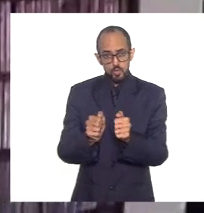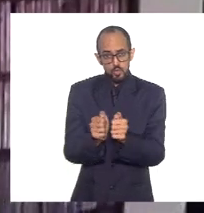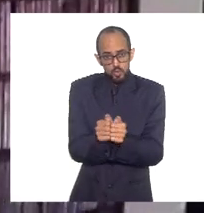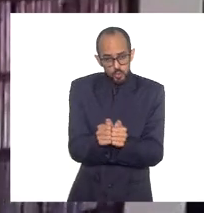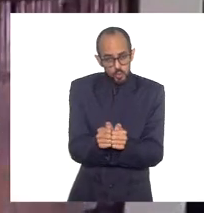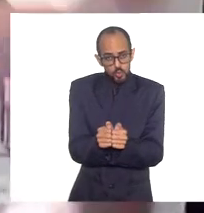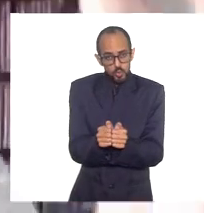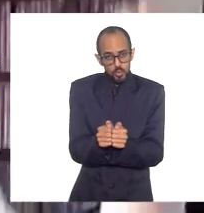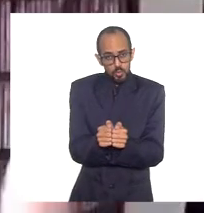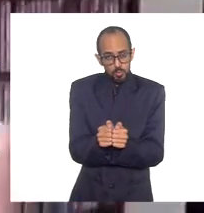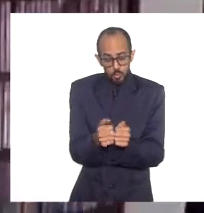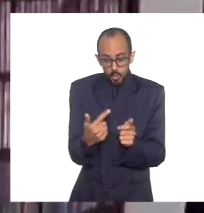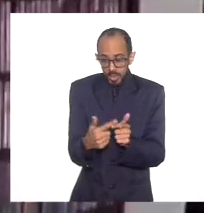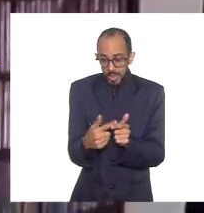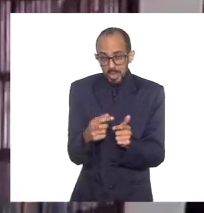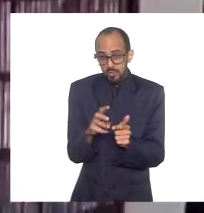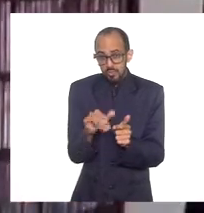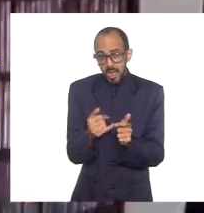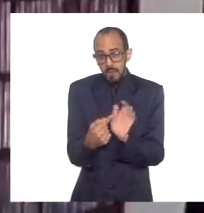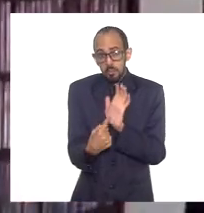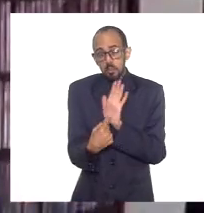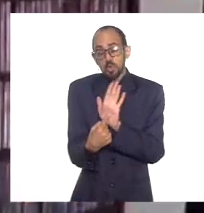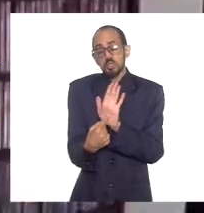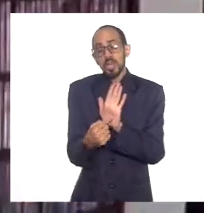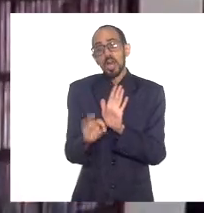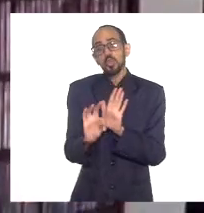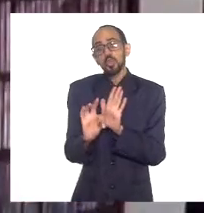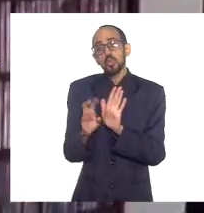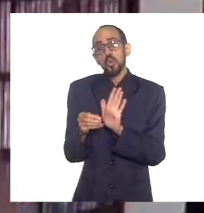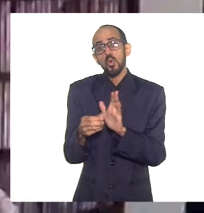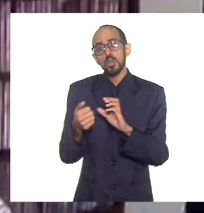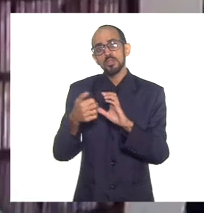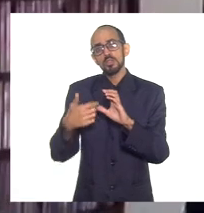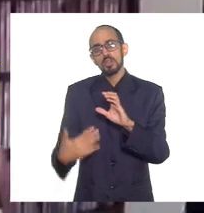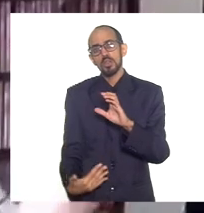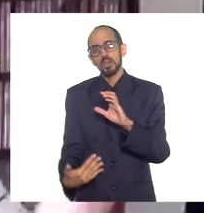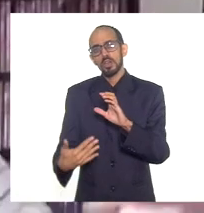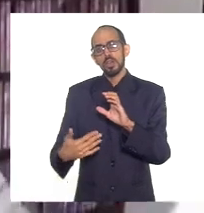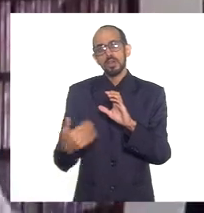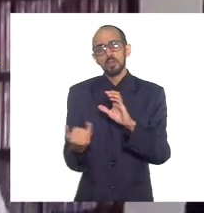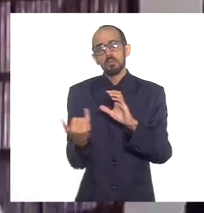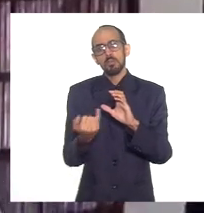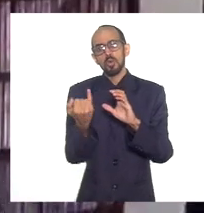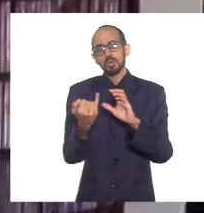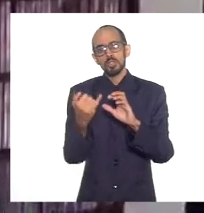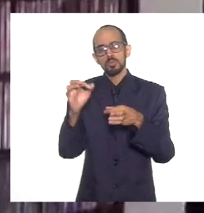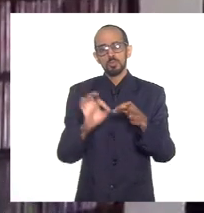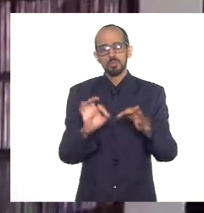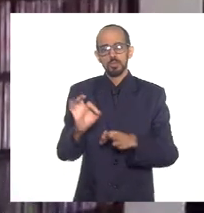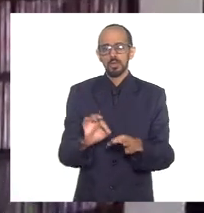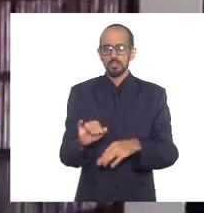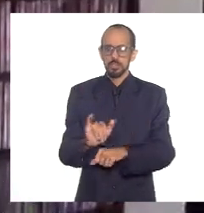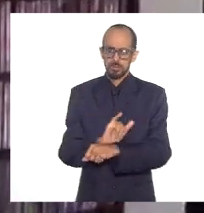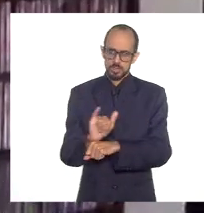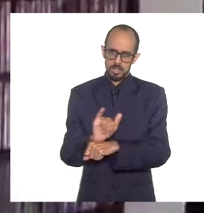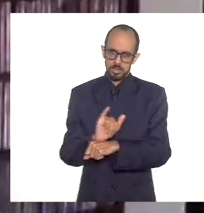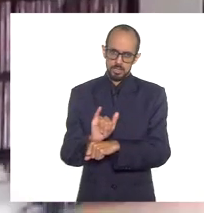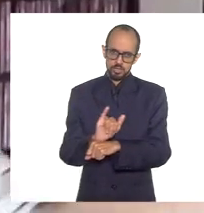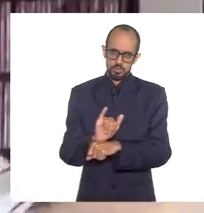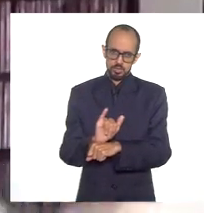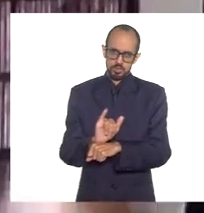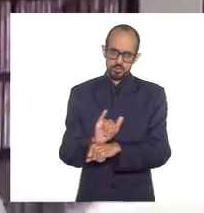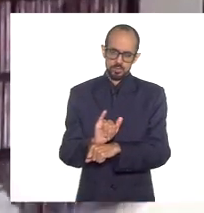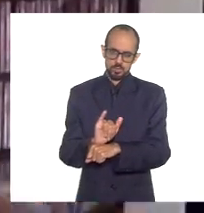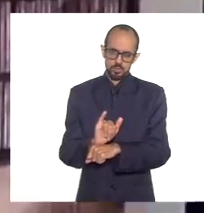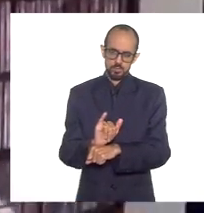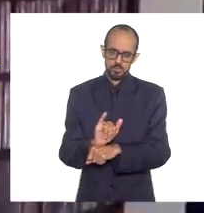vai fornecer todos os elementos importantes para a elaboração do planejamento estratégico.